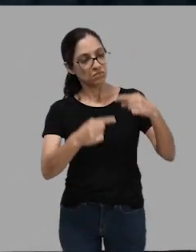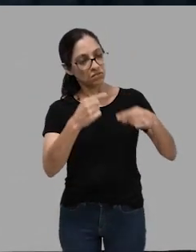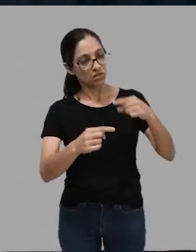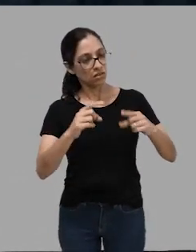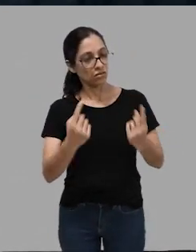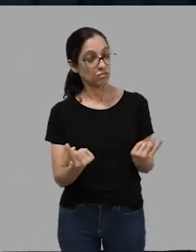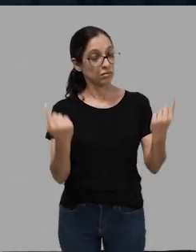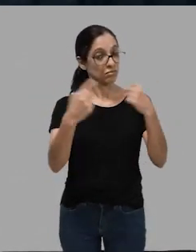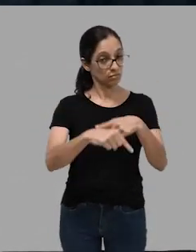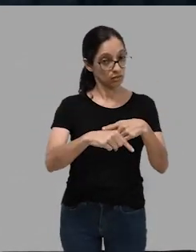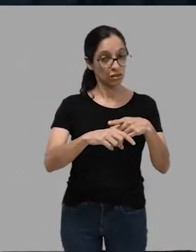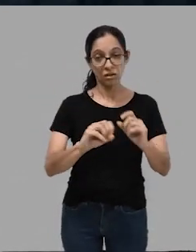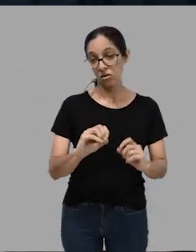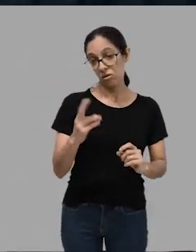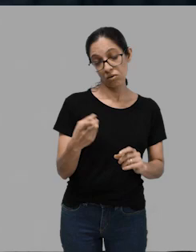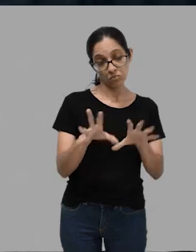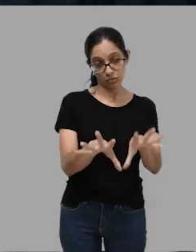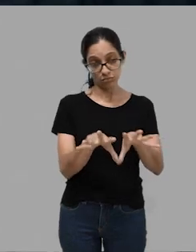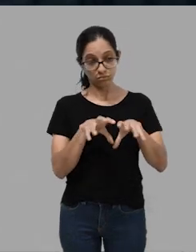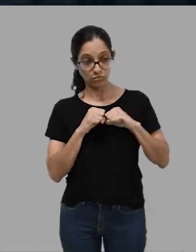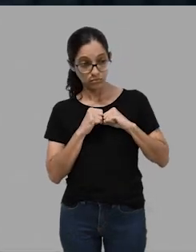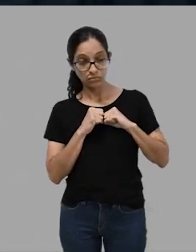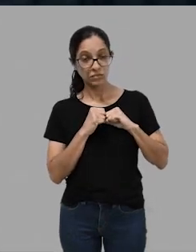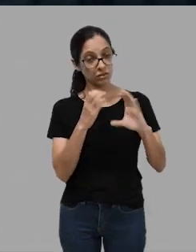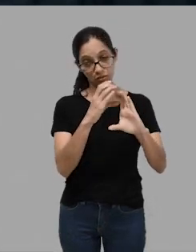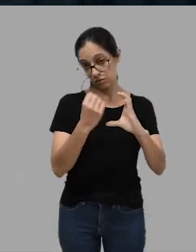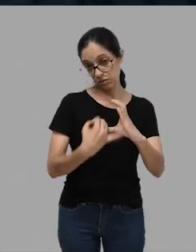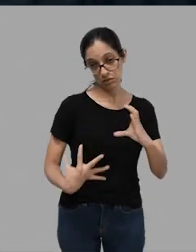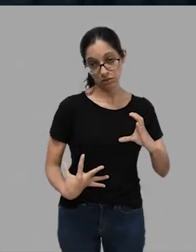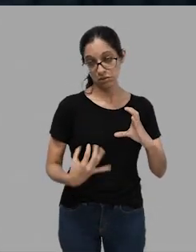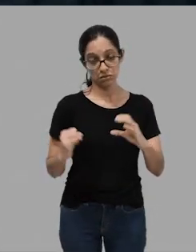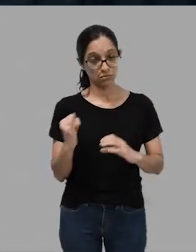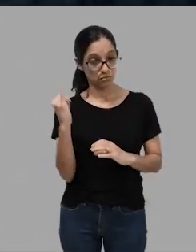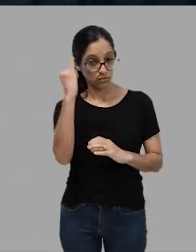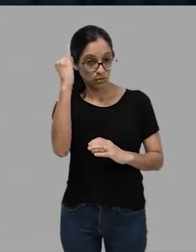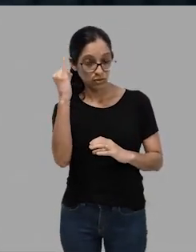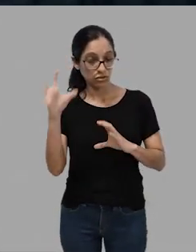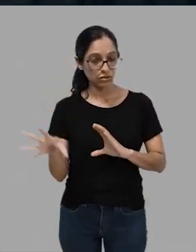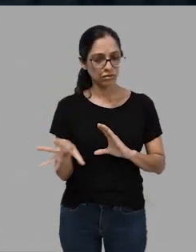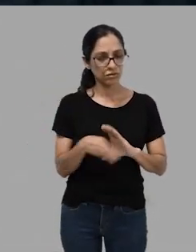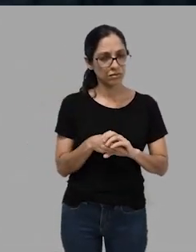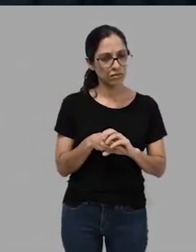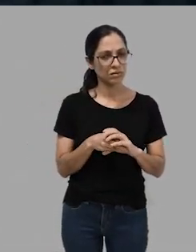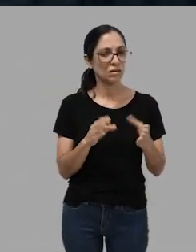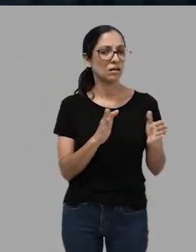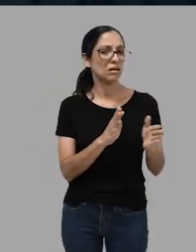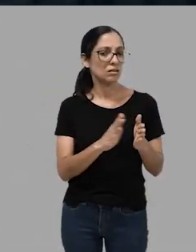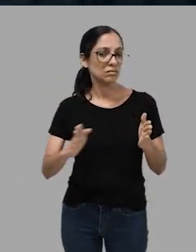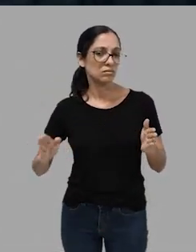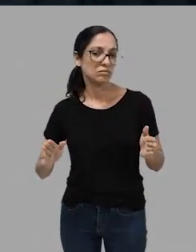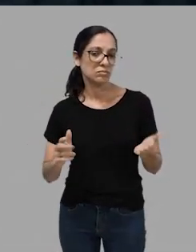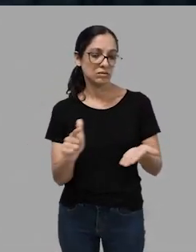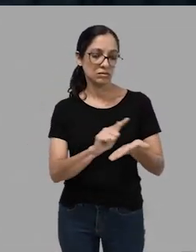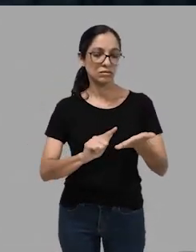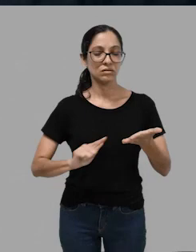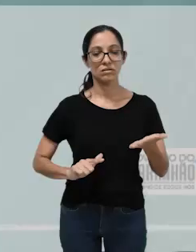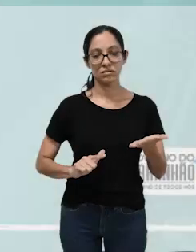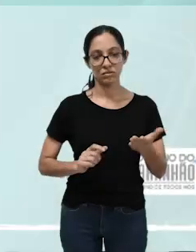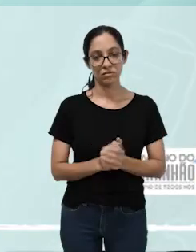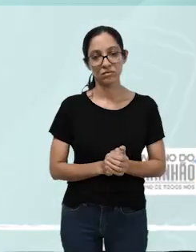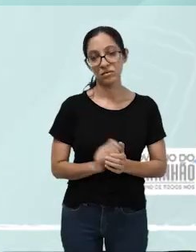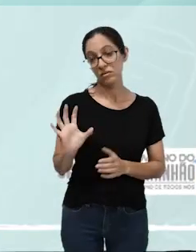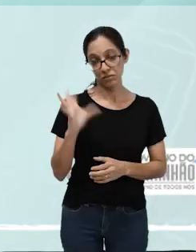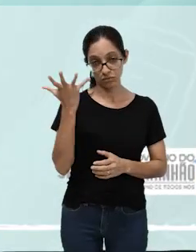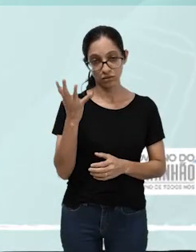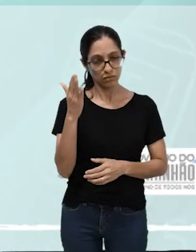se opor seja para pegar aquilo que é interessante e acrescentar ao movimento literário em